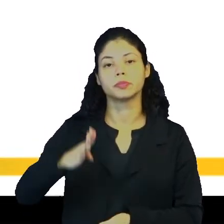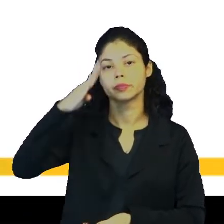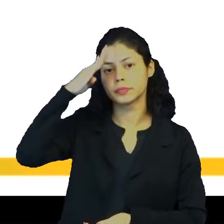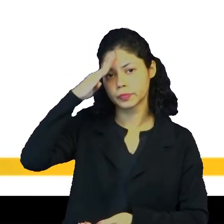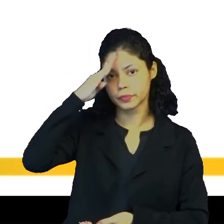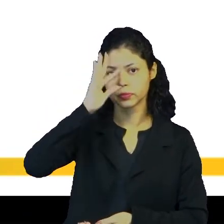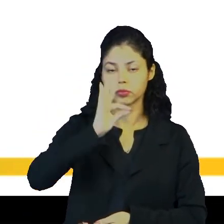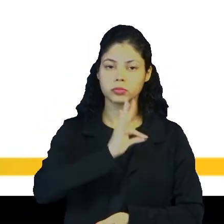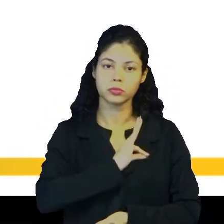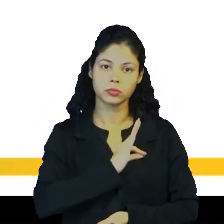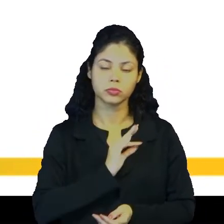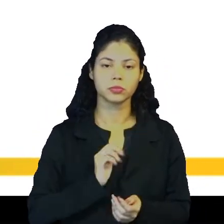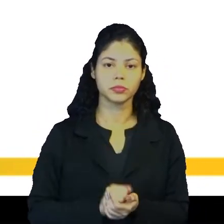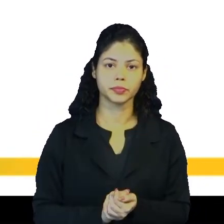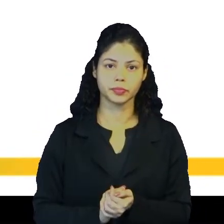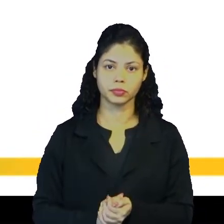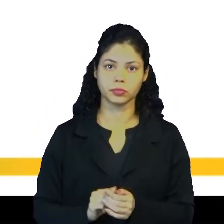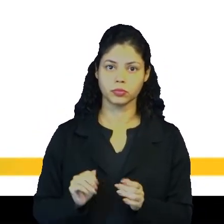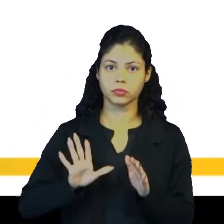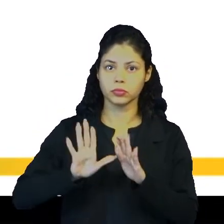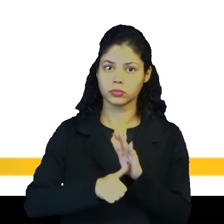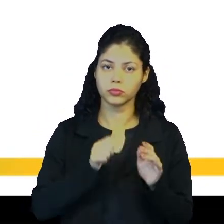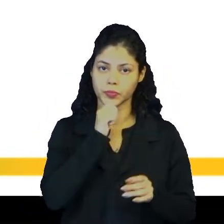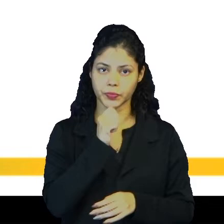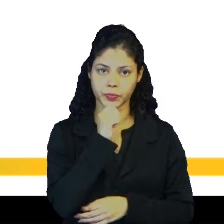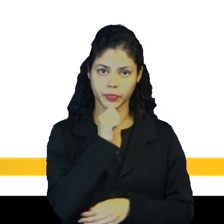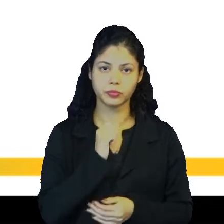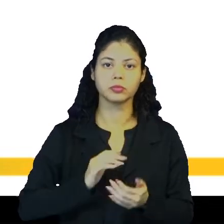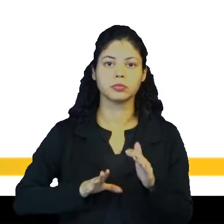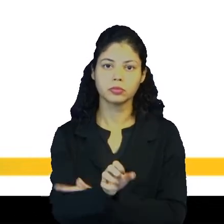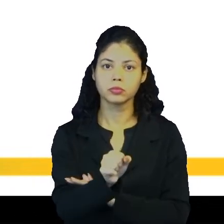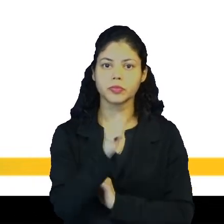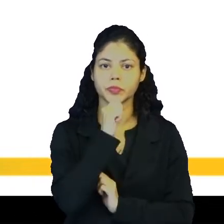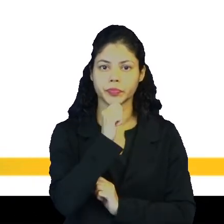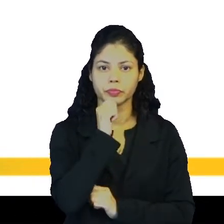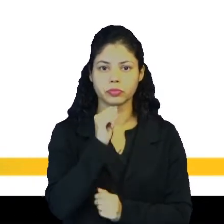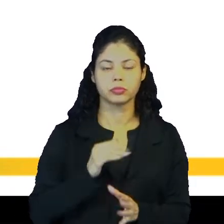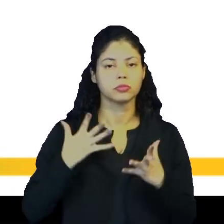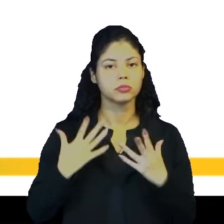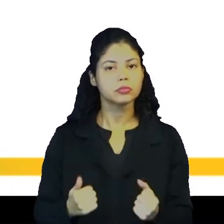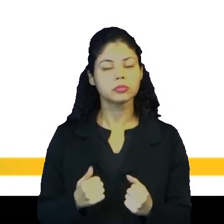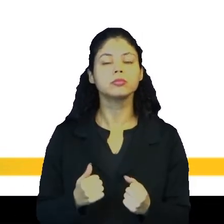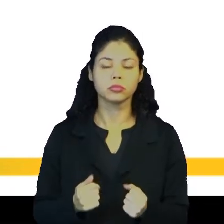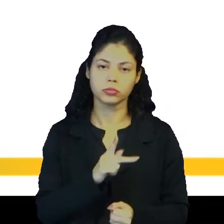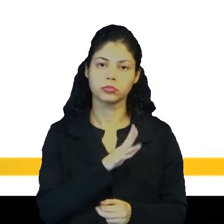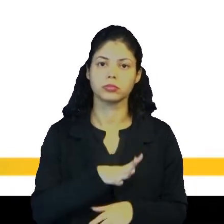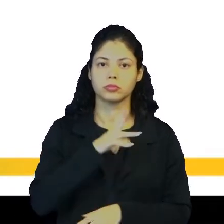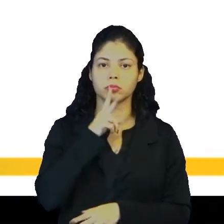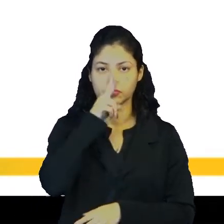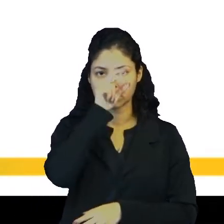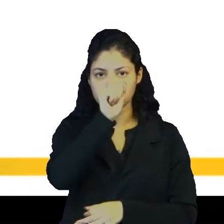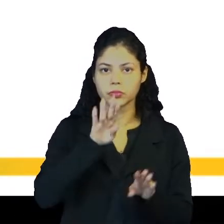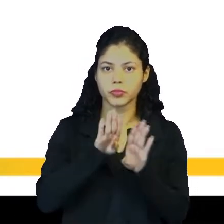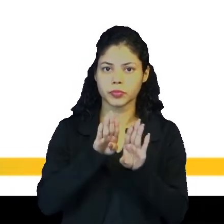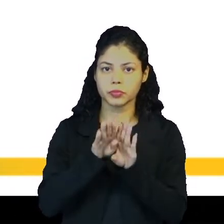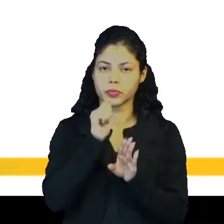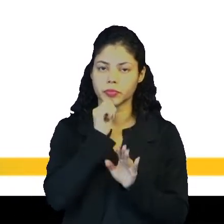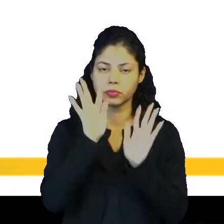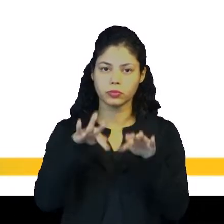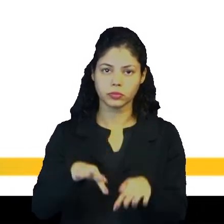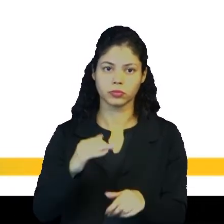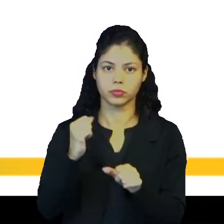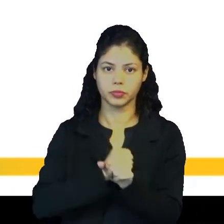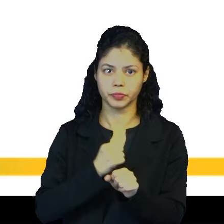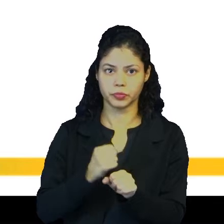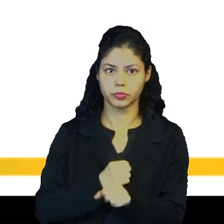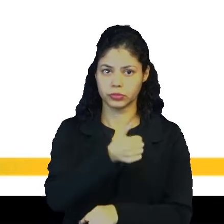Alfredo Stroessner, comanda um golpe contra o presidente Frederico Chaves e assume o poder. Até o final do ano, 13